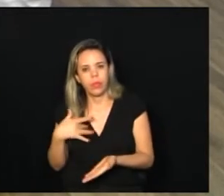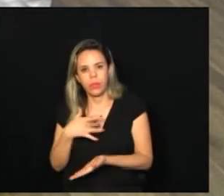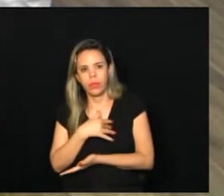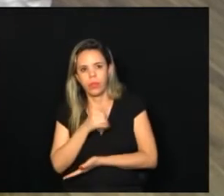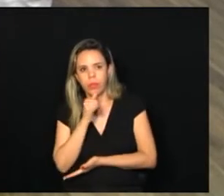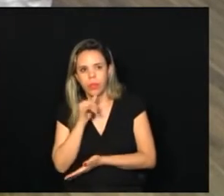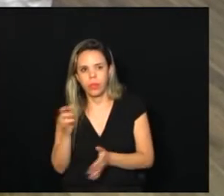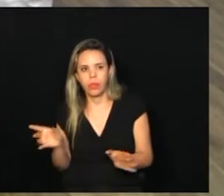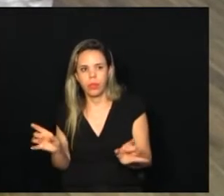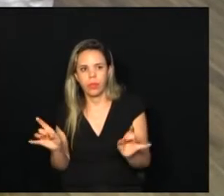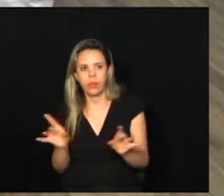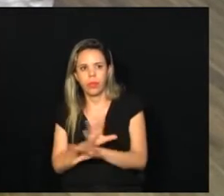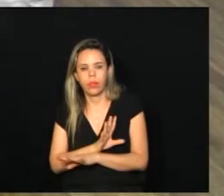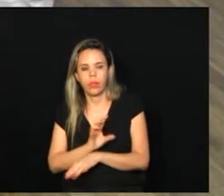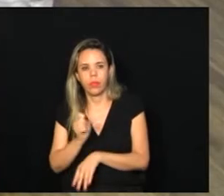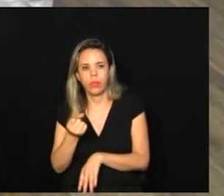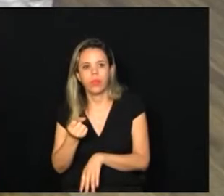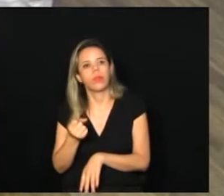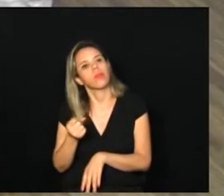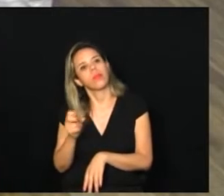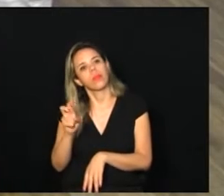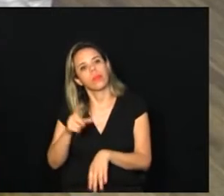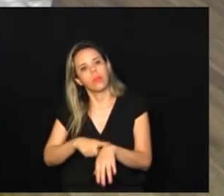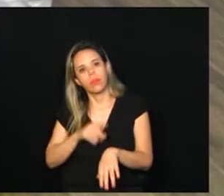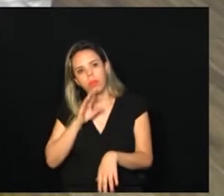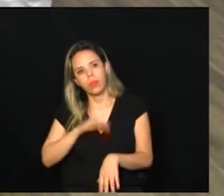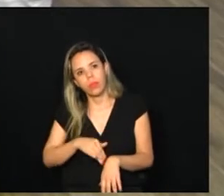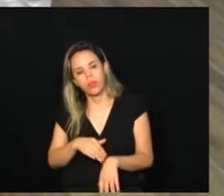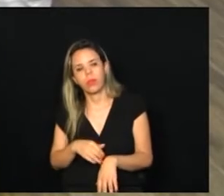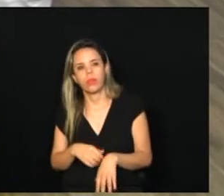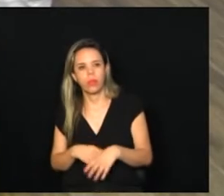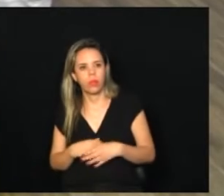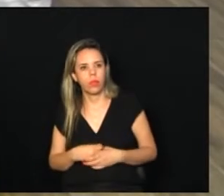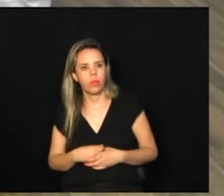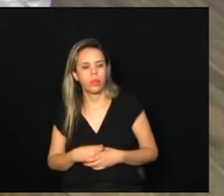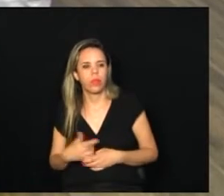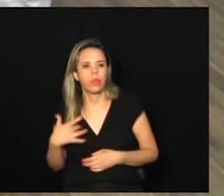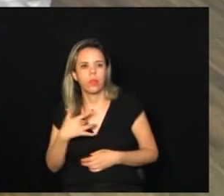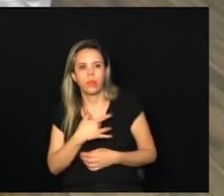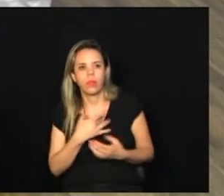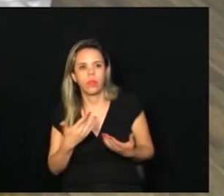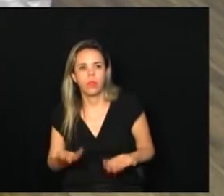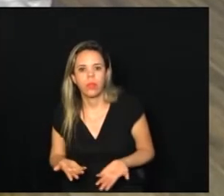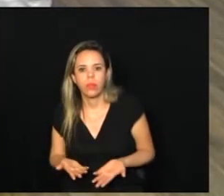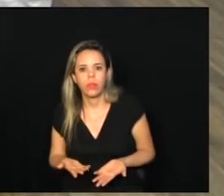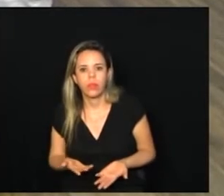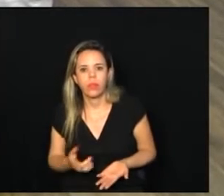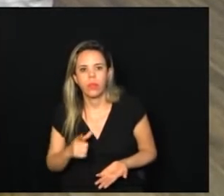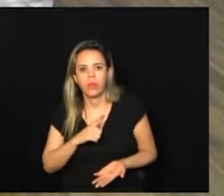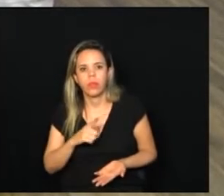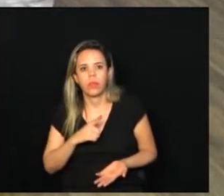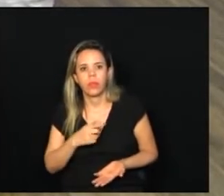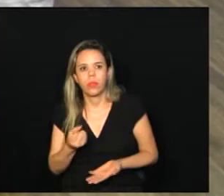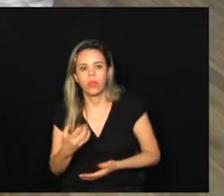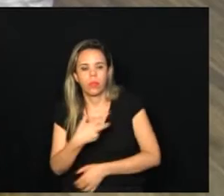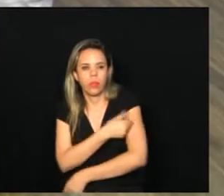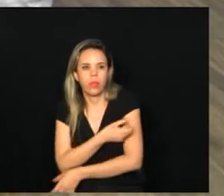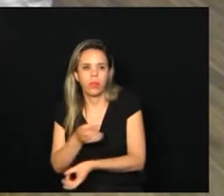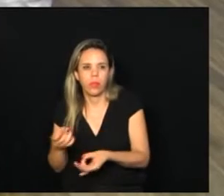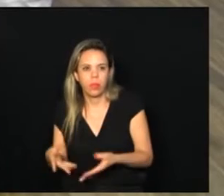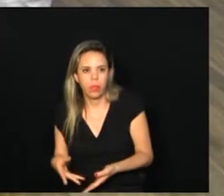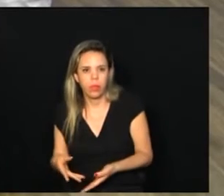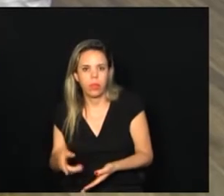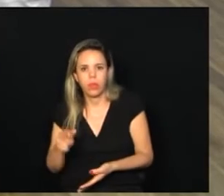exemplo, fechando 5 horas da tarde. Ela chega 10 para 5 nesse centro de saúde e vai ver se tem a dose sobrante